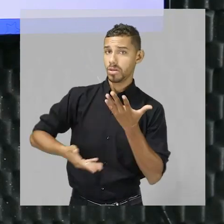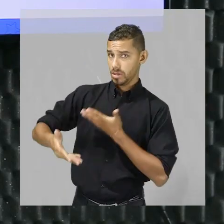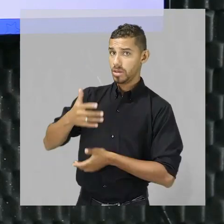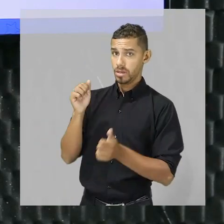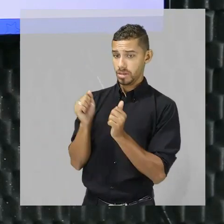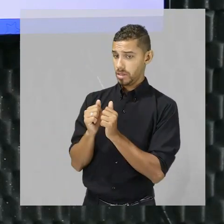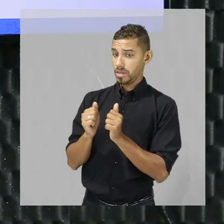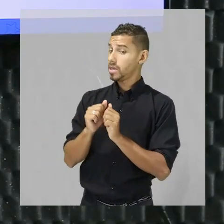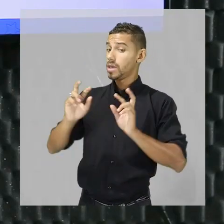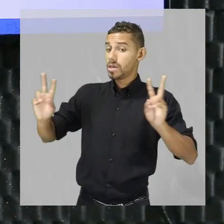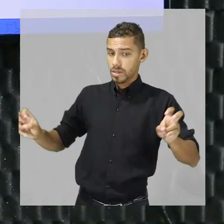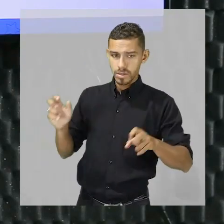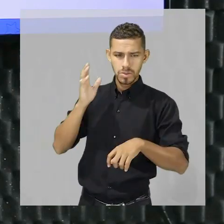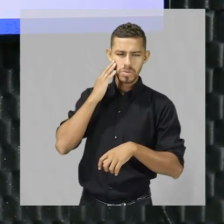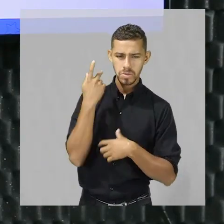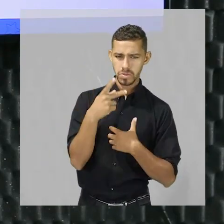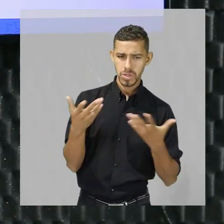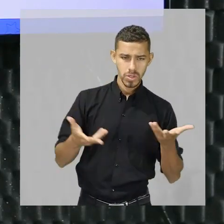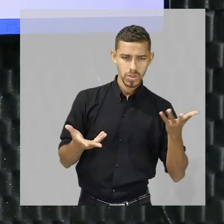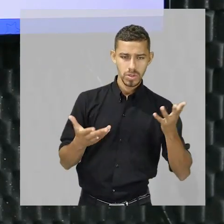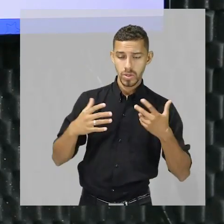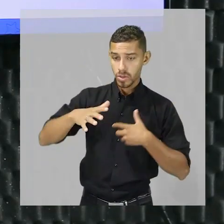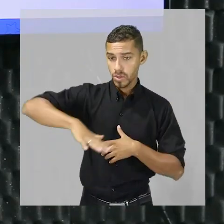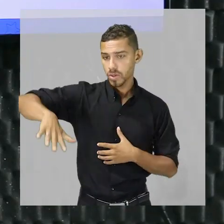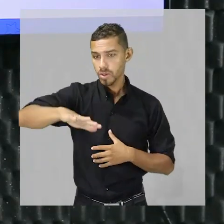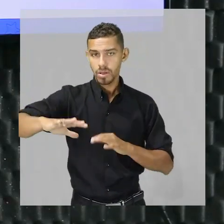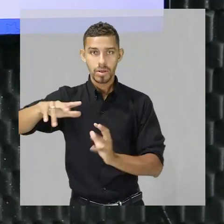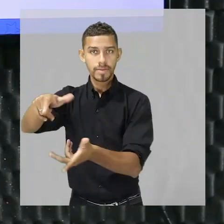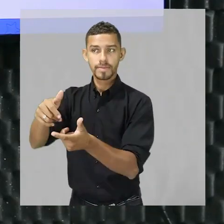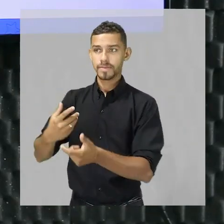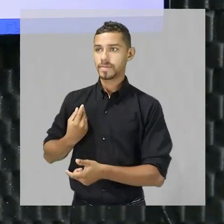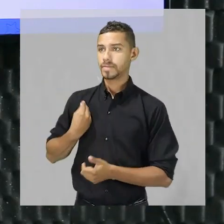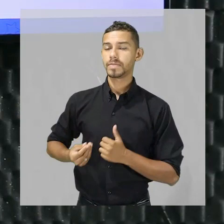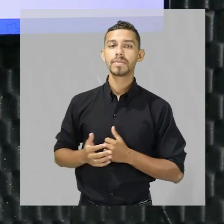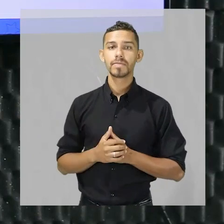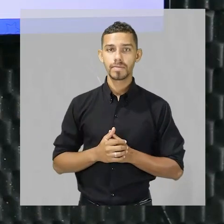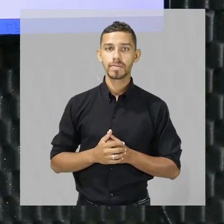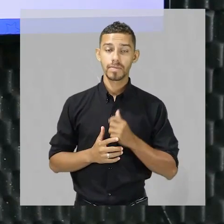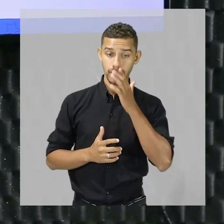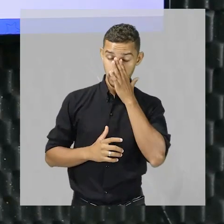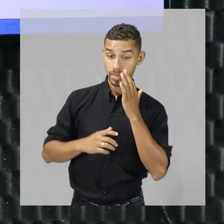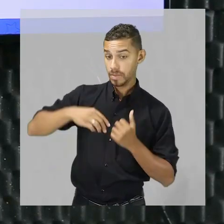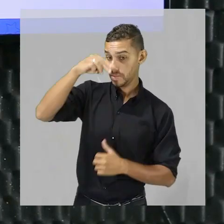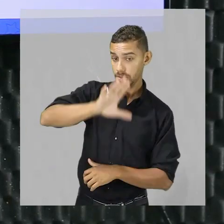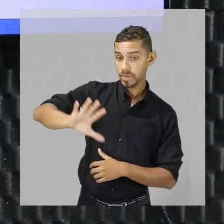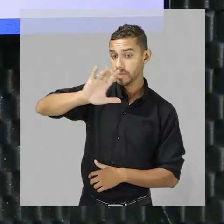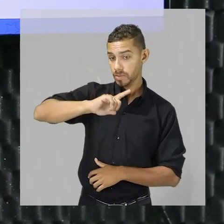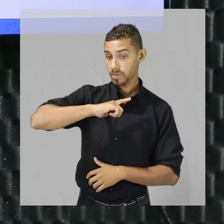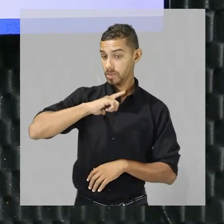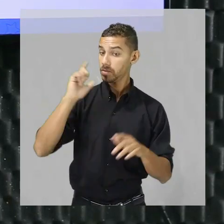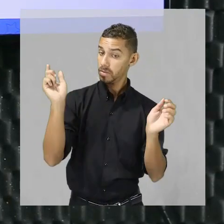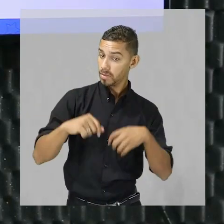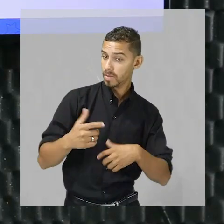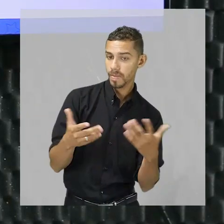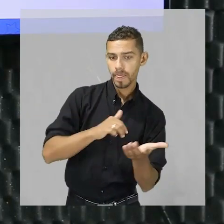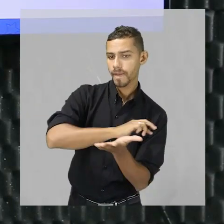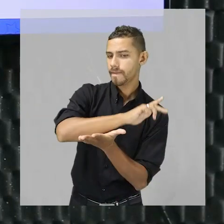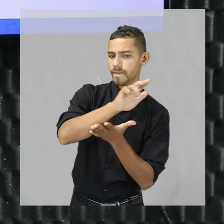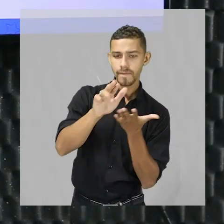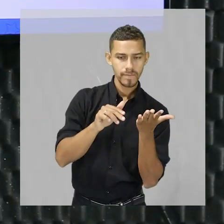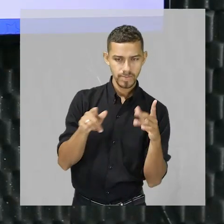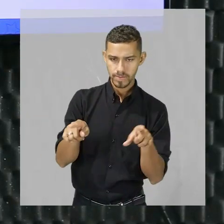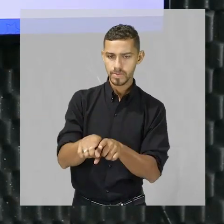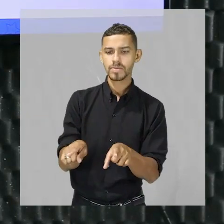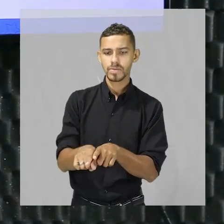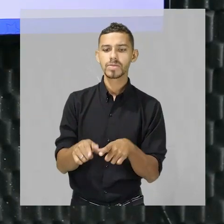indistintamente sobre a especificidade do território em que eles habitam. Beleza. O mapa tem, portanto, várias dimensões